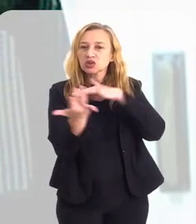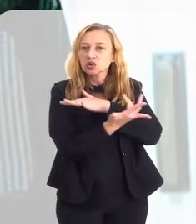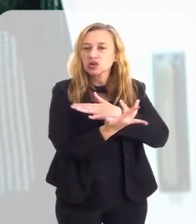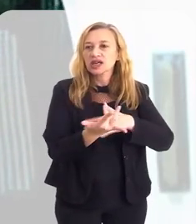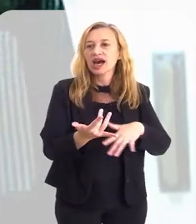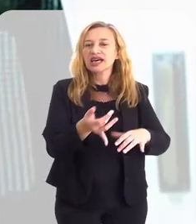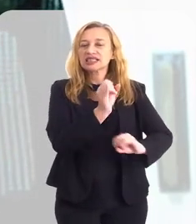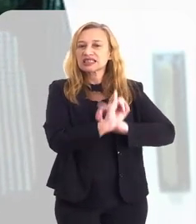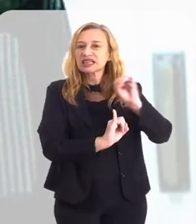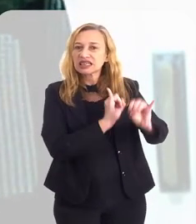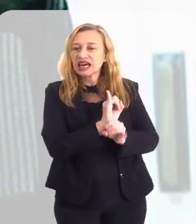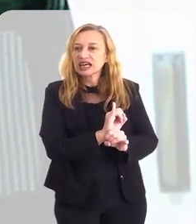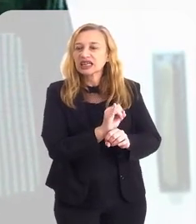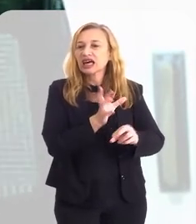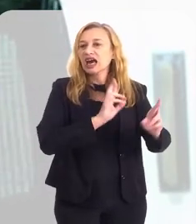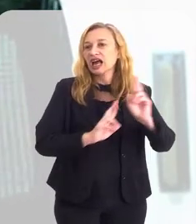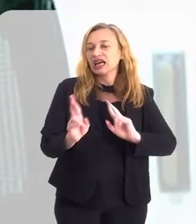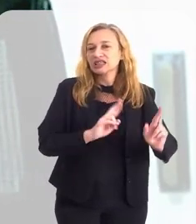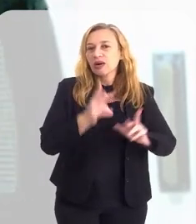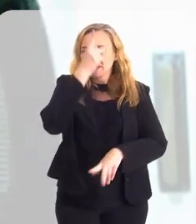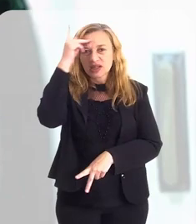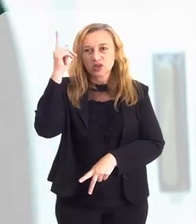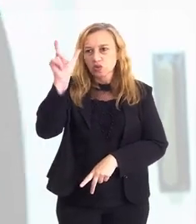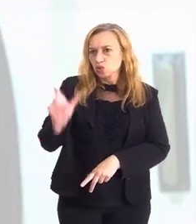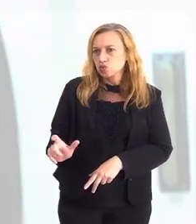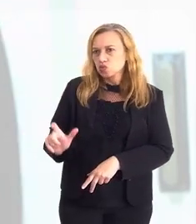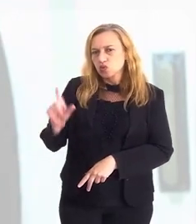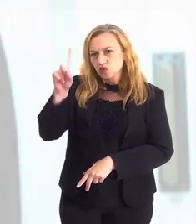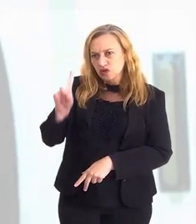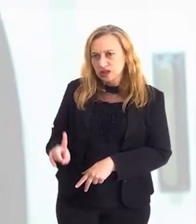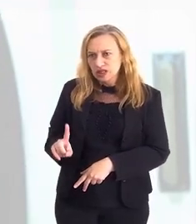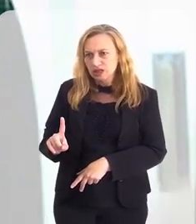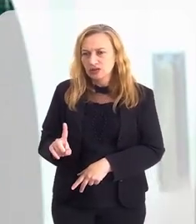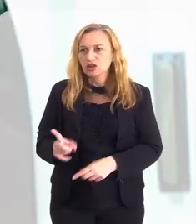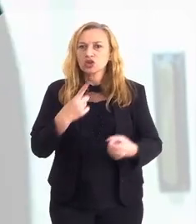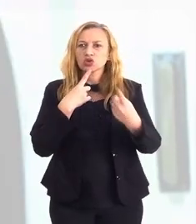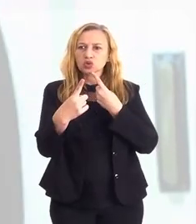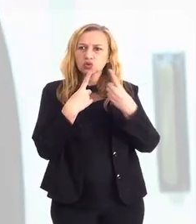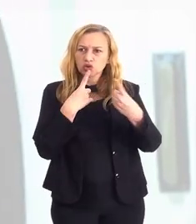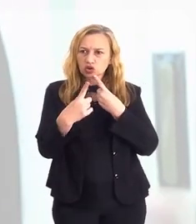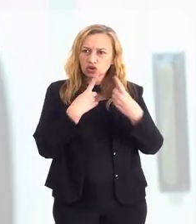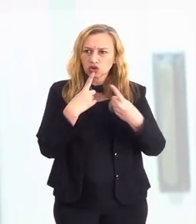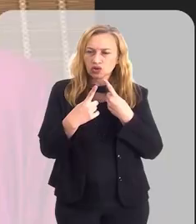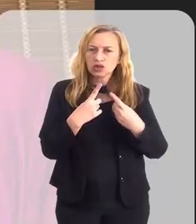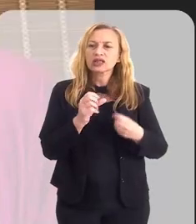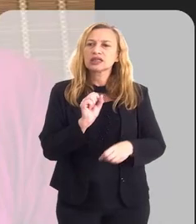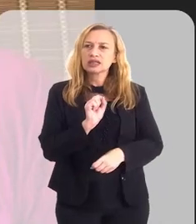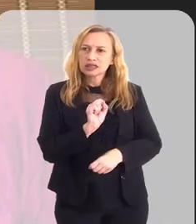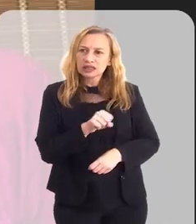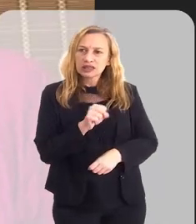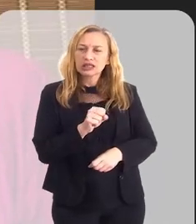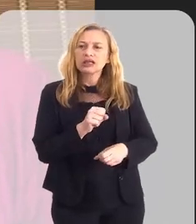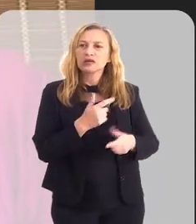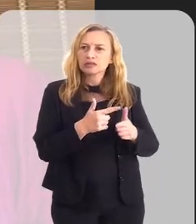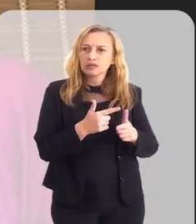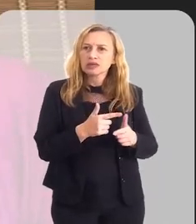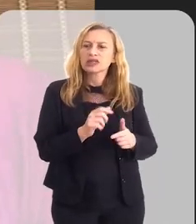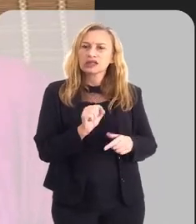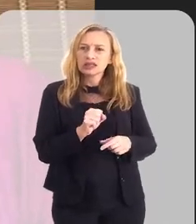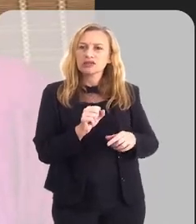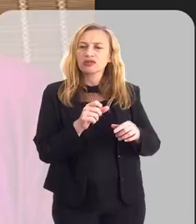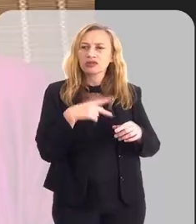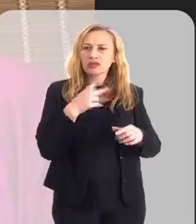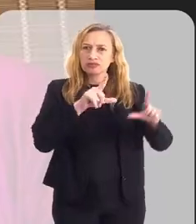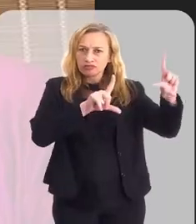redes sociais, na internet, em relação à pessoa com deficiência. Esse tema foi debatido, inclusive, por Muitos entrevista por um ataques. programa